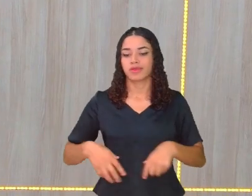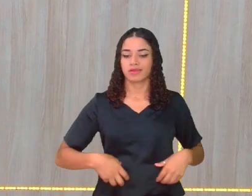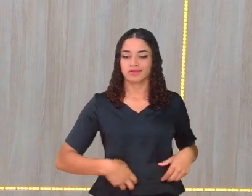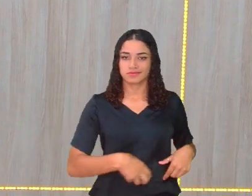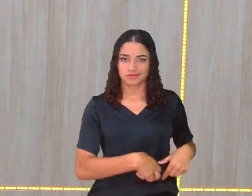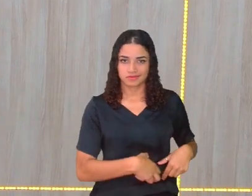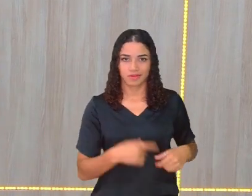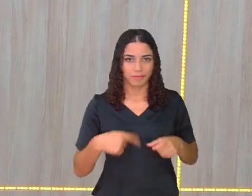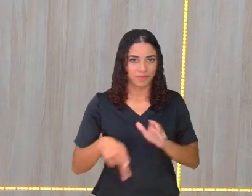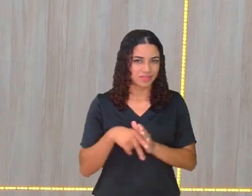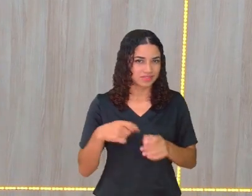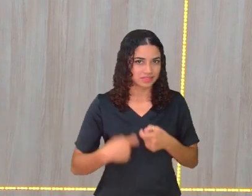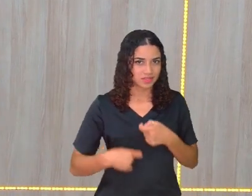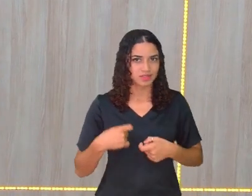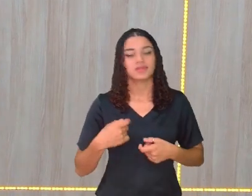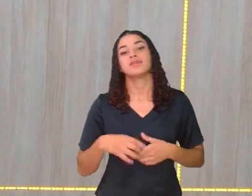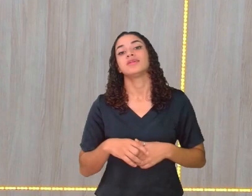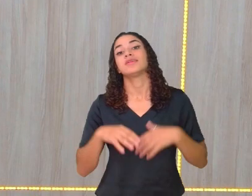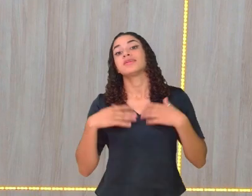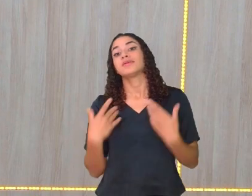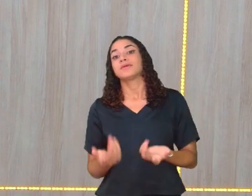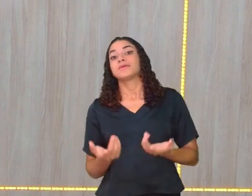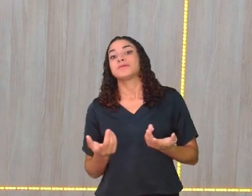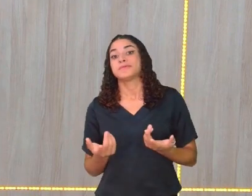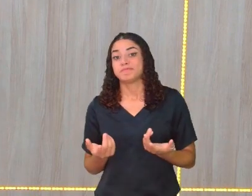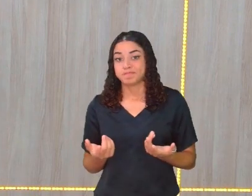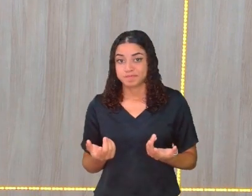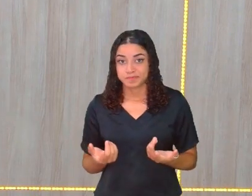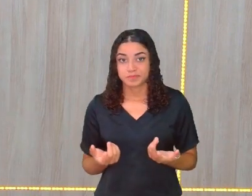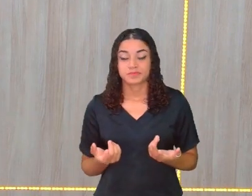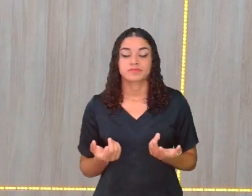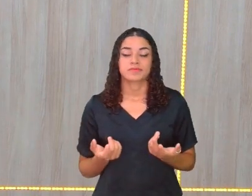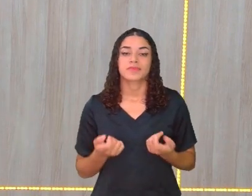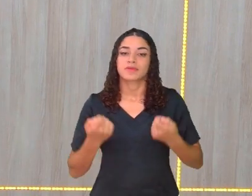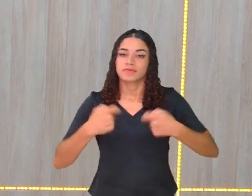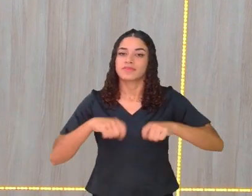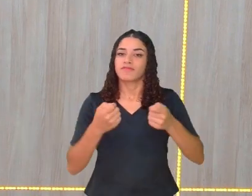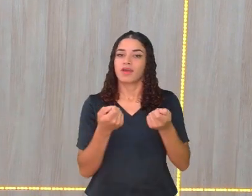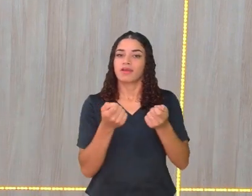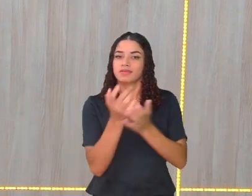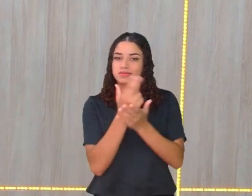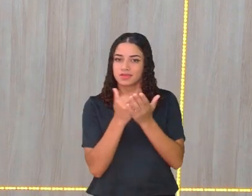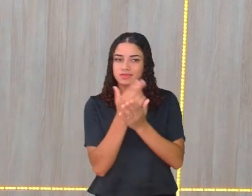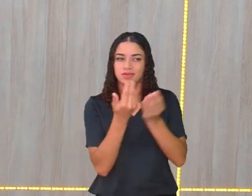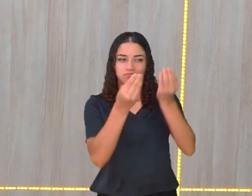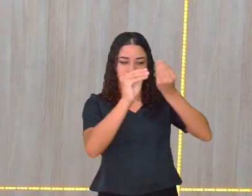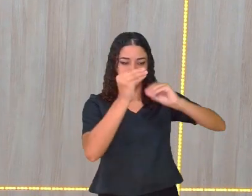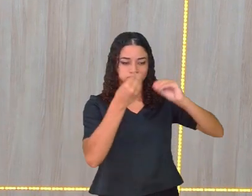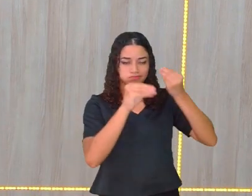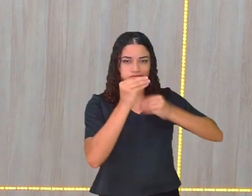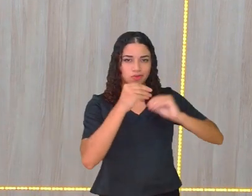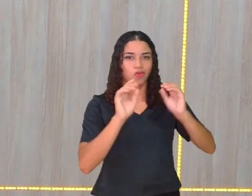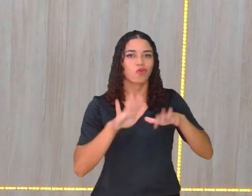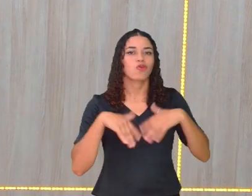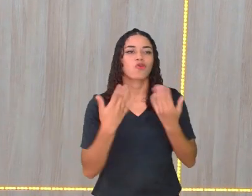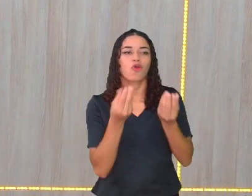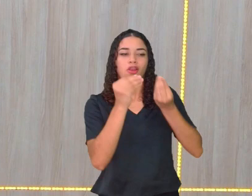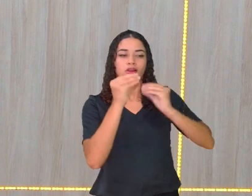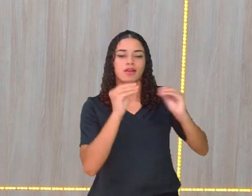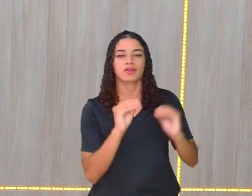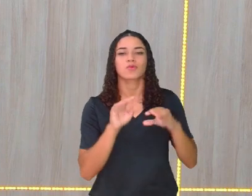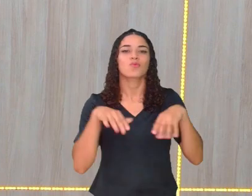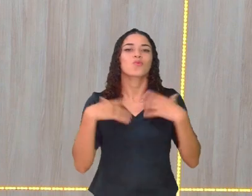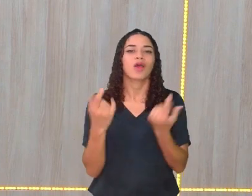Então, a minha dica de sugestão é vocês esboçarem o corpo e tentar colocar aí quais são os órgãos, quais são as glândulas